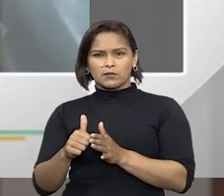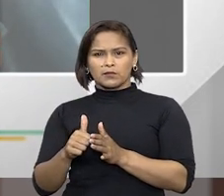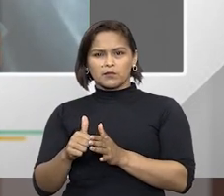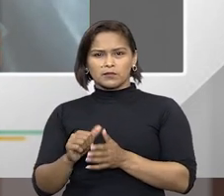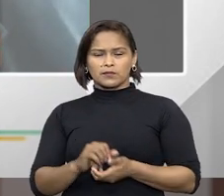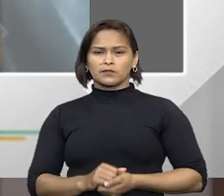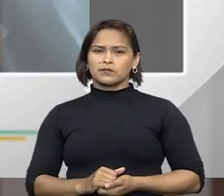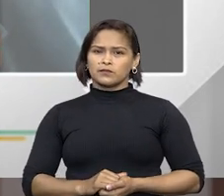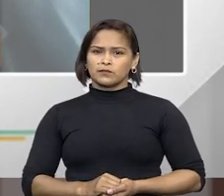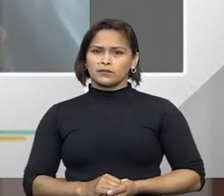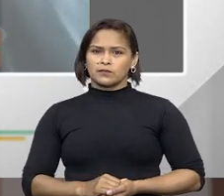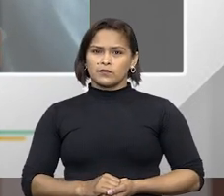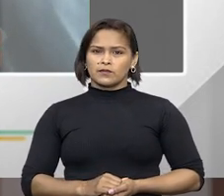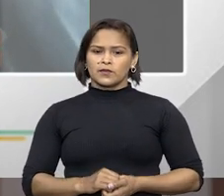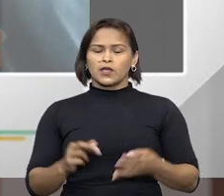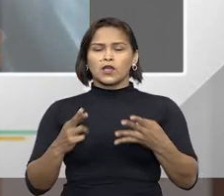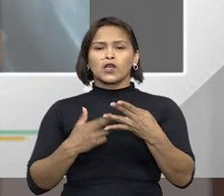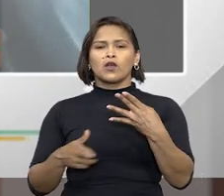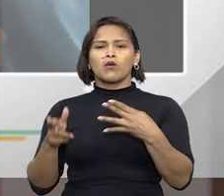o recurso